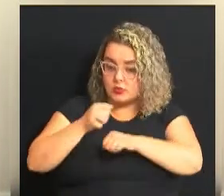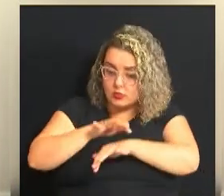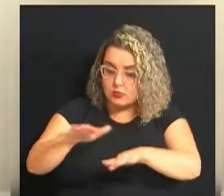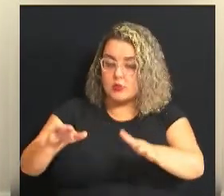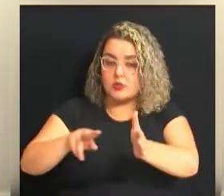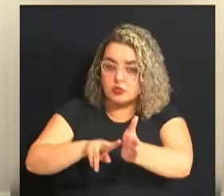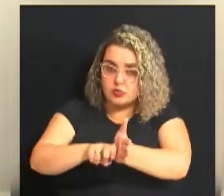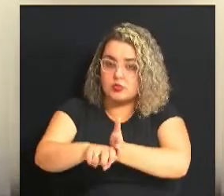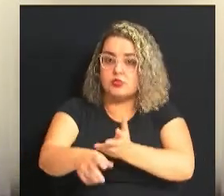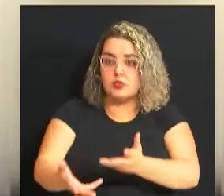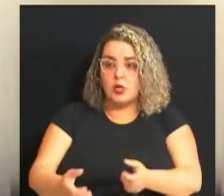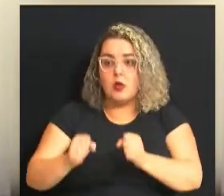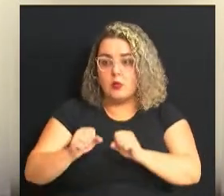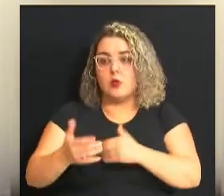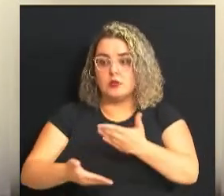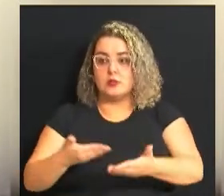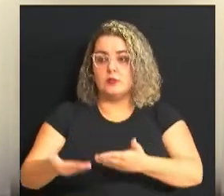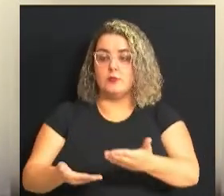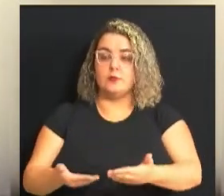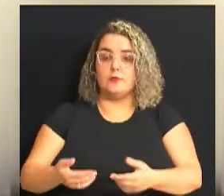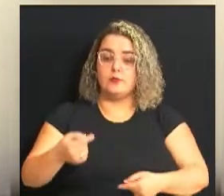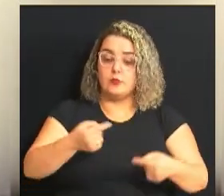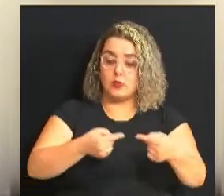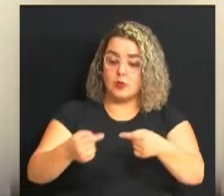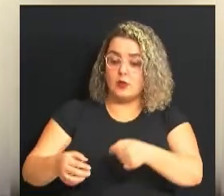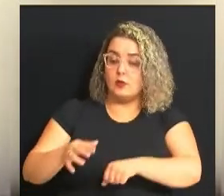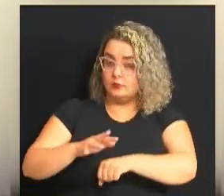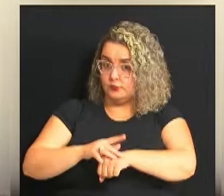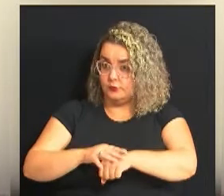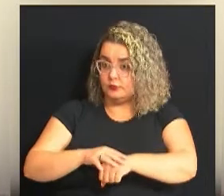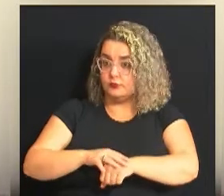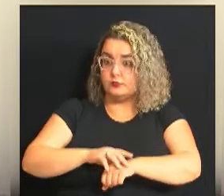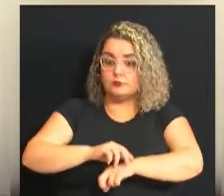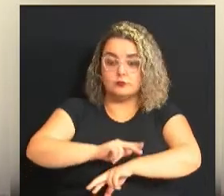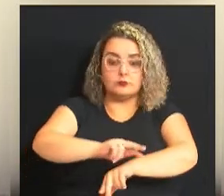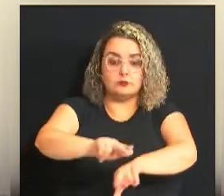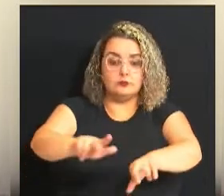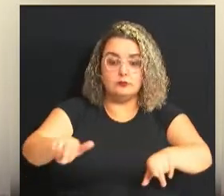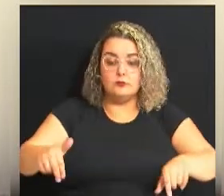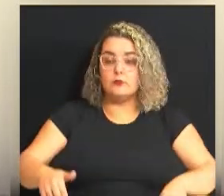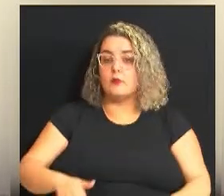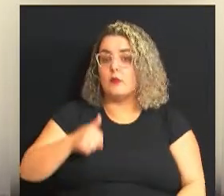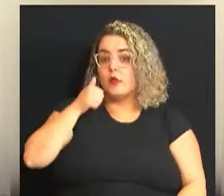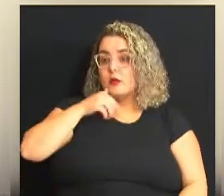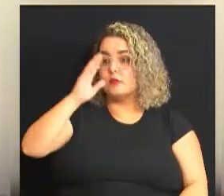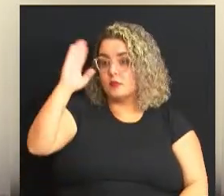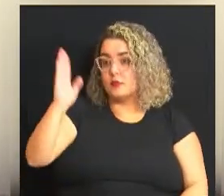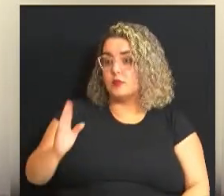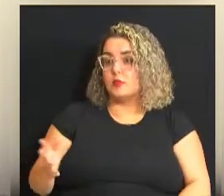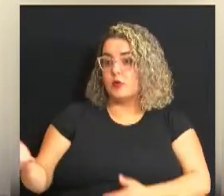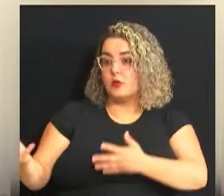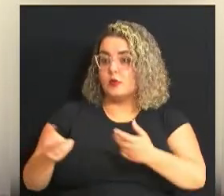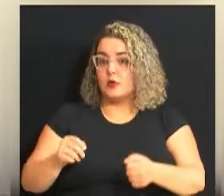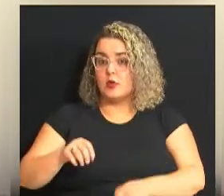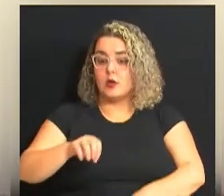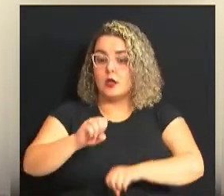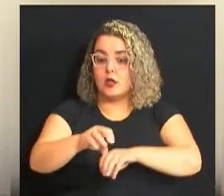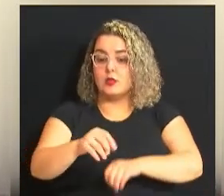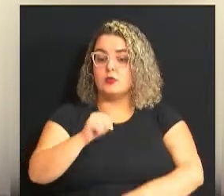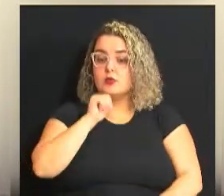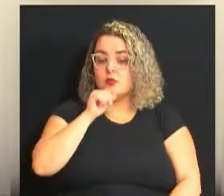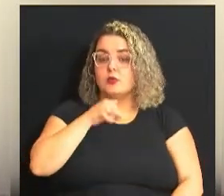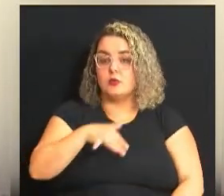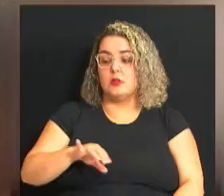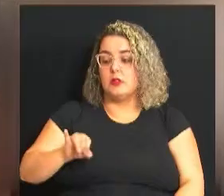diagnosticada e possa ser tratada. Para discutir a doença que afeta milhões de brasileiras, o parlamentar convidou a educadora menstrual